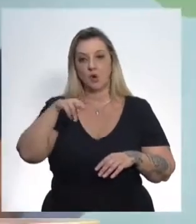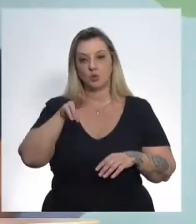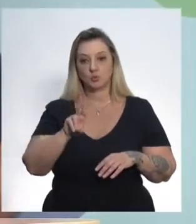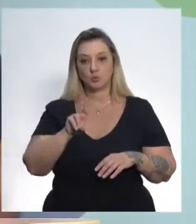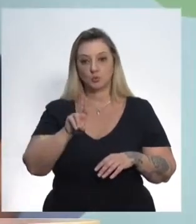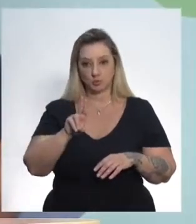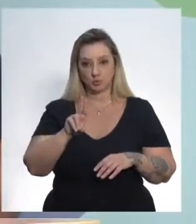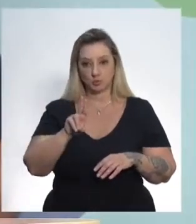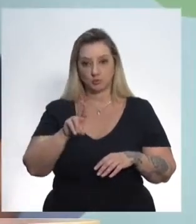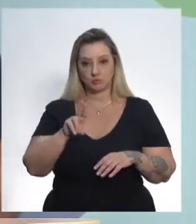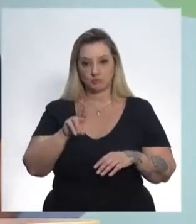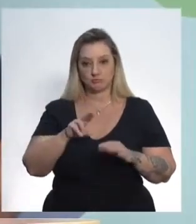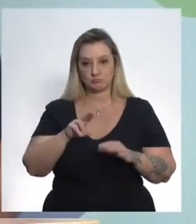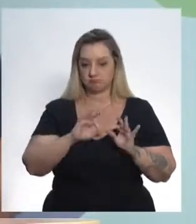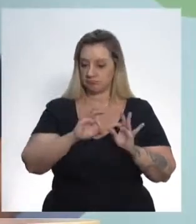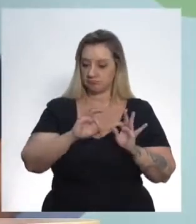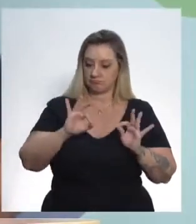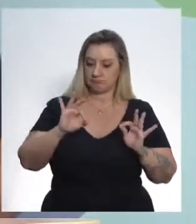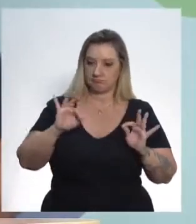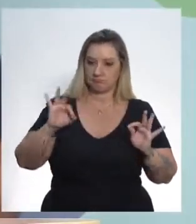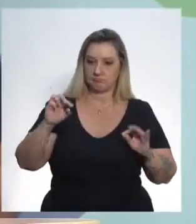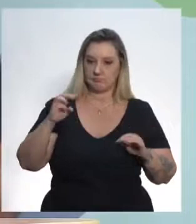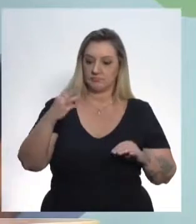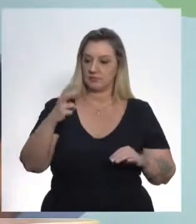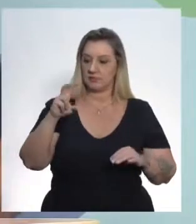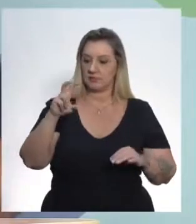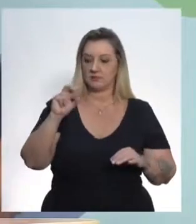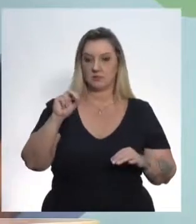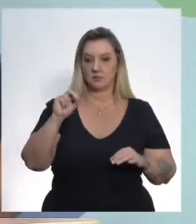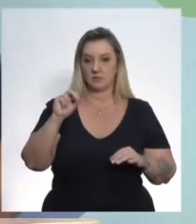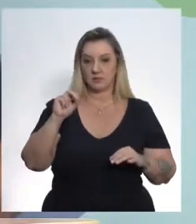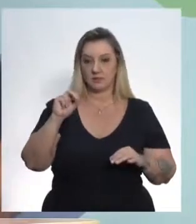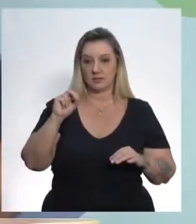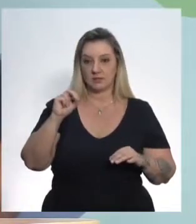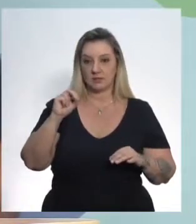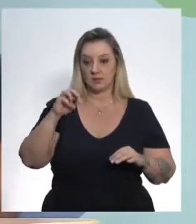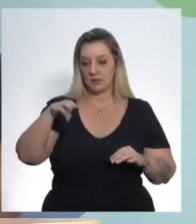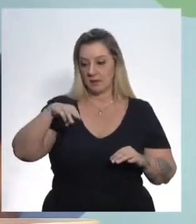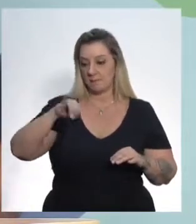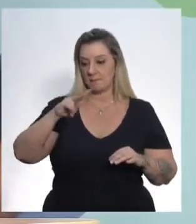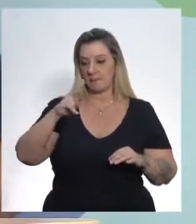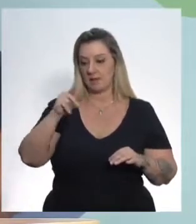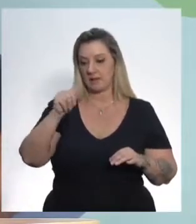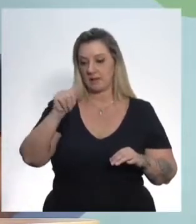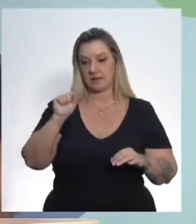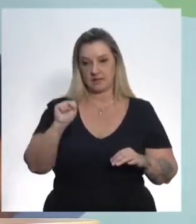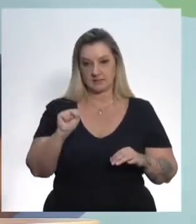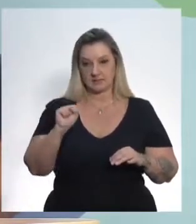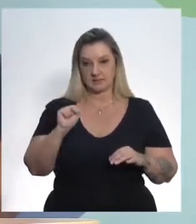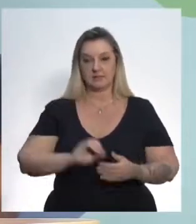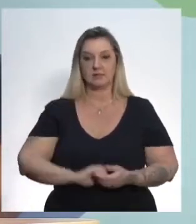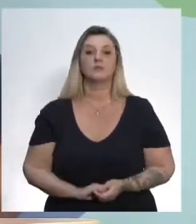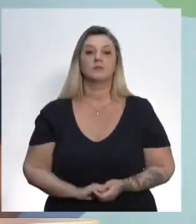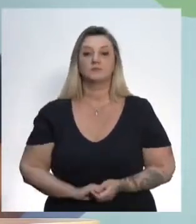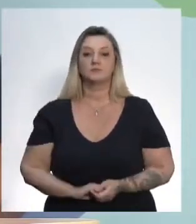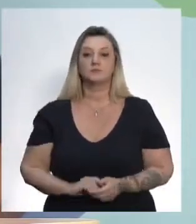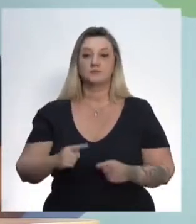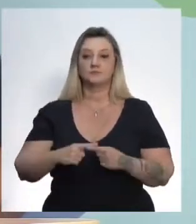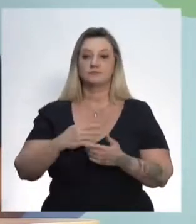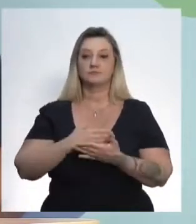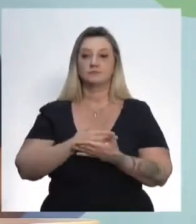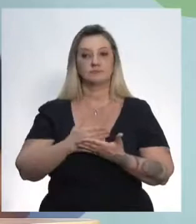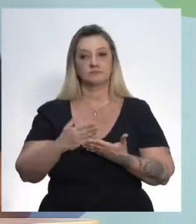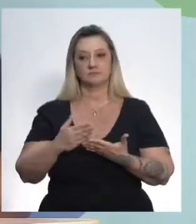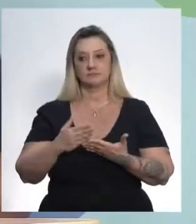estendessem esse território para 350 milhas náuticas, porque a partir das 200 milhas náuticas são